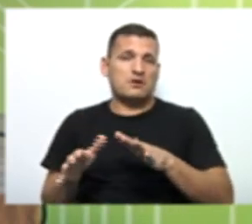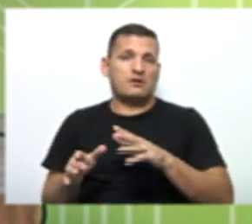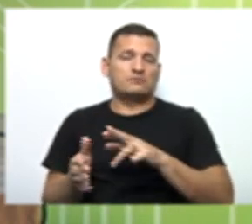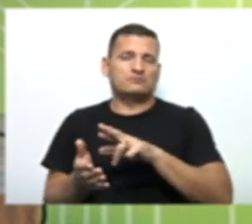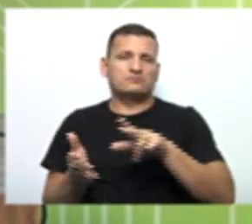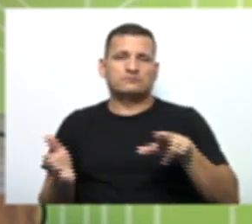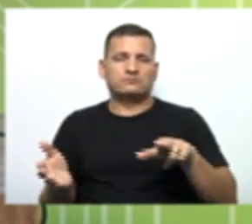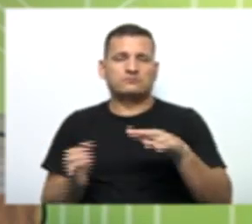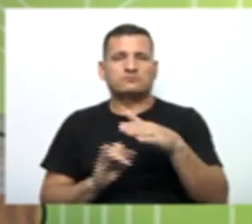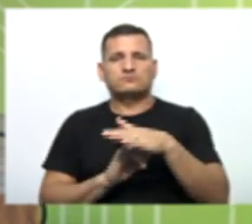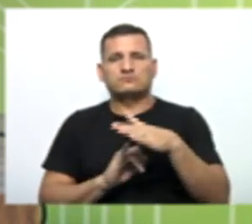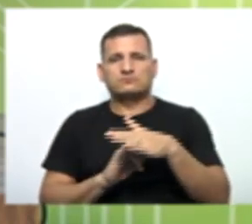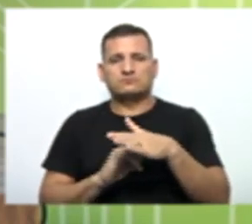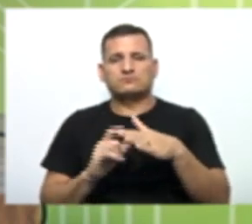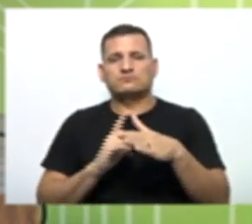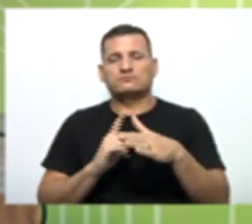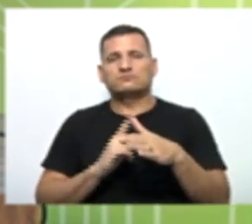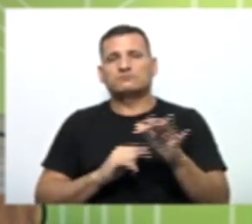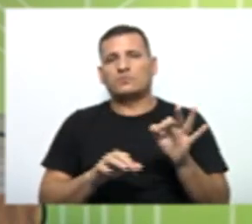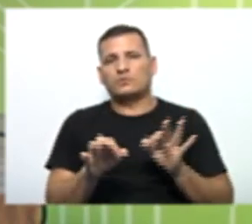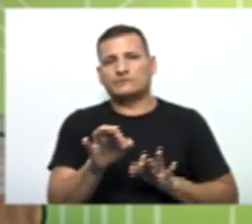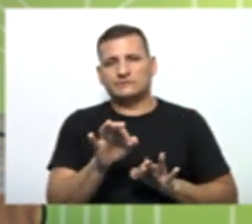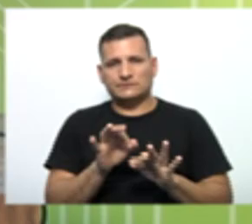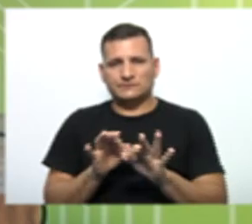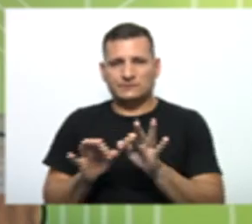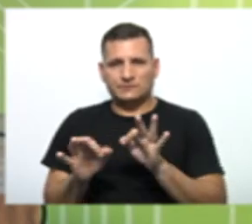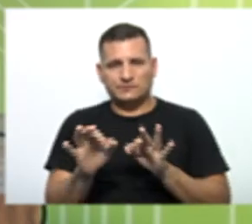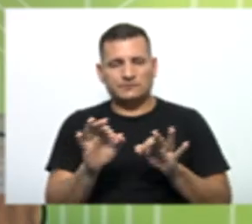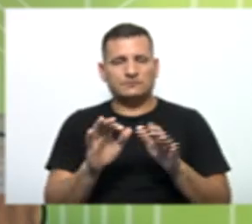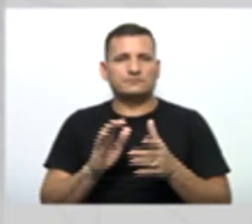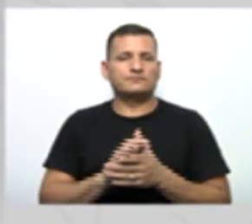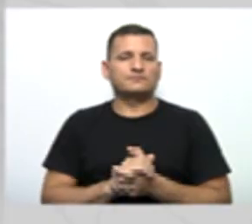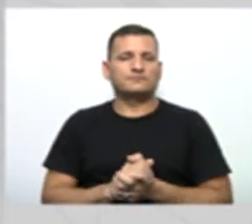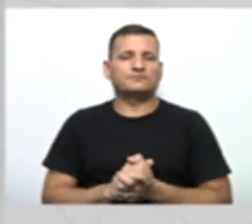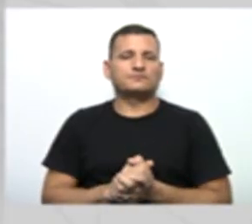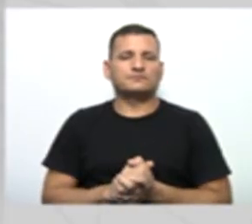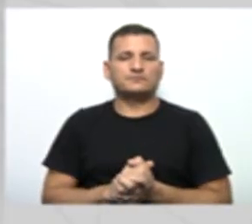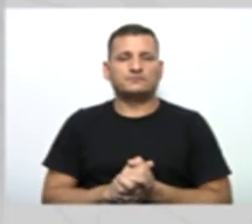de instituições que estão organizadas e estruturadas.